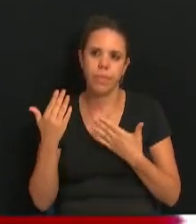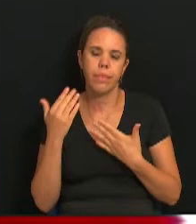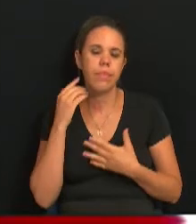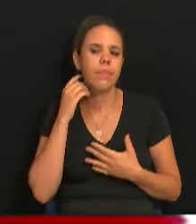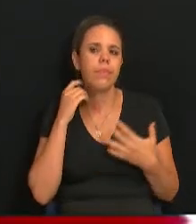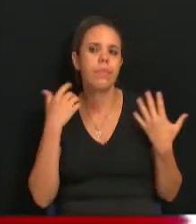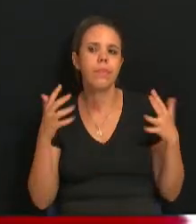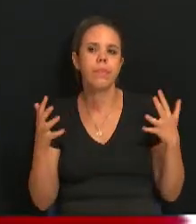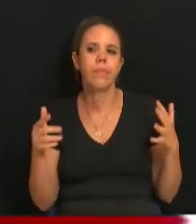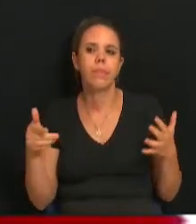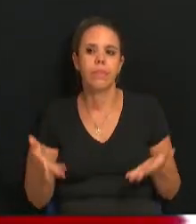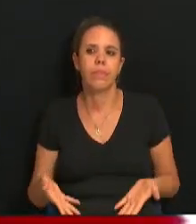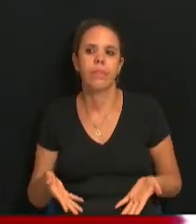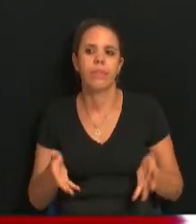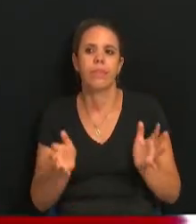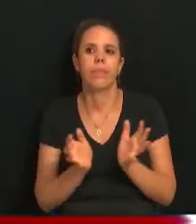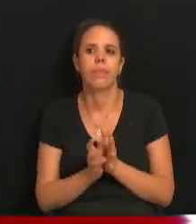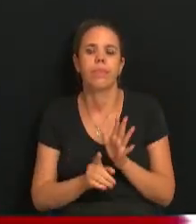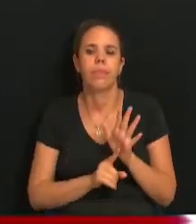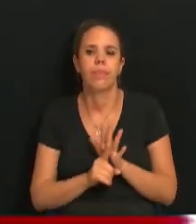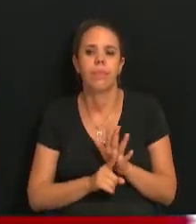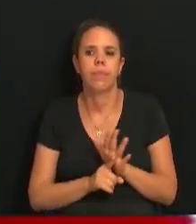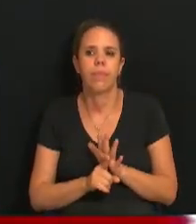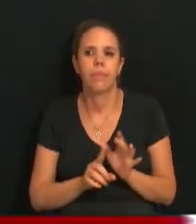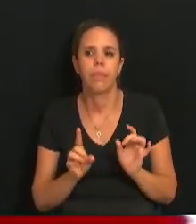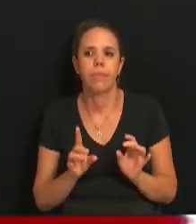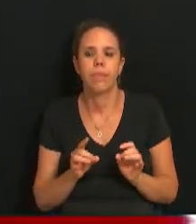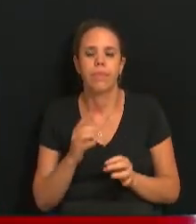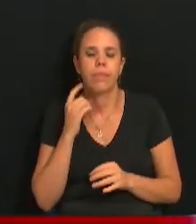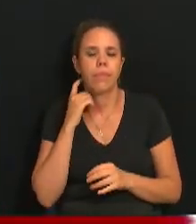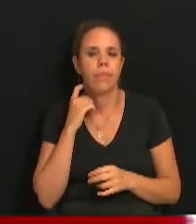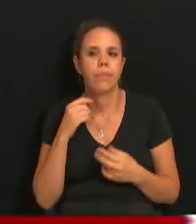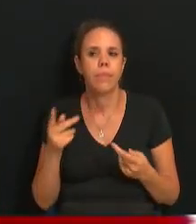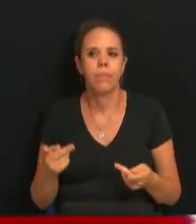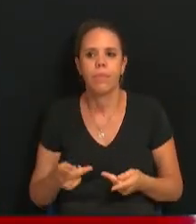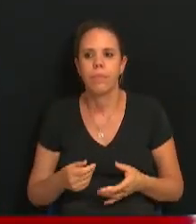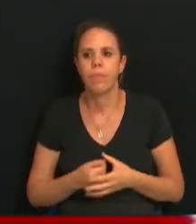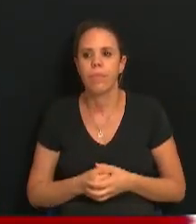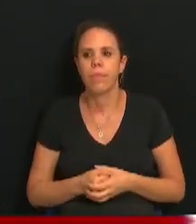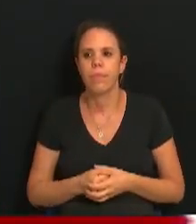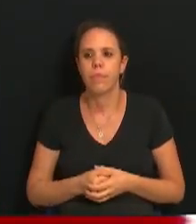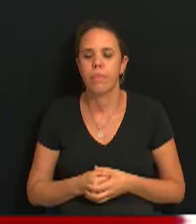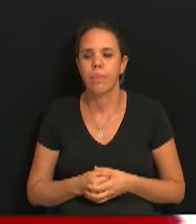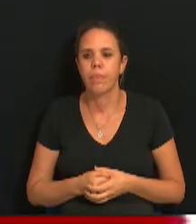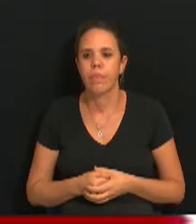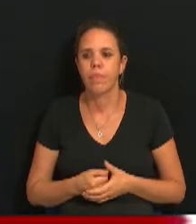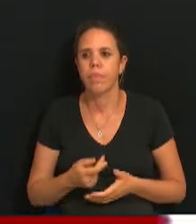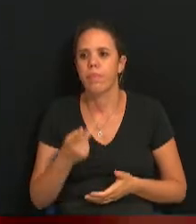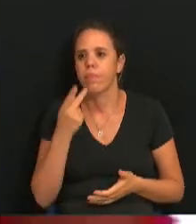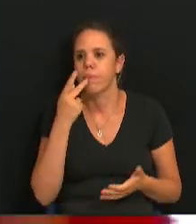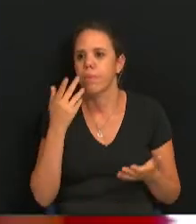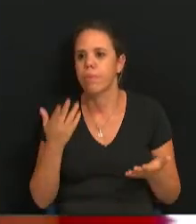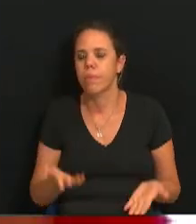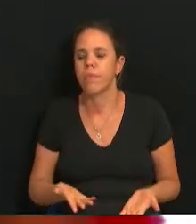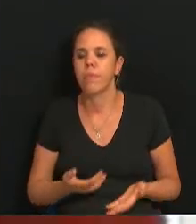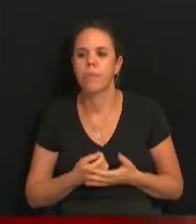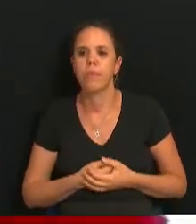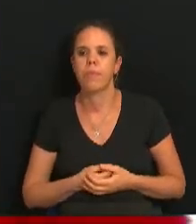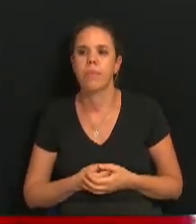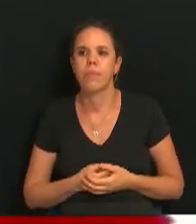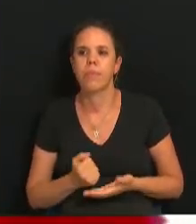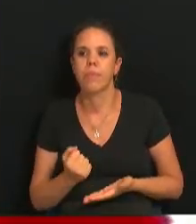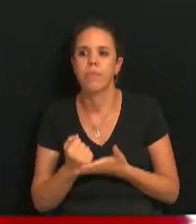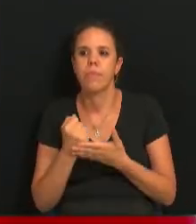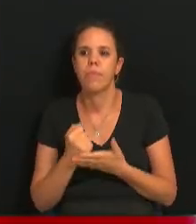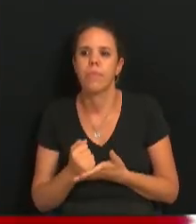essa comissão, né, de estudos, especial de estudos, pelo convite, e dizer que nossa fala, ela vem aqui para contribuir de maneira